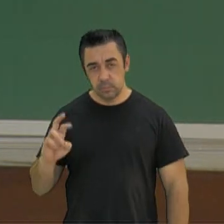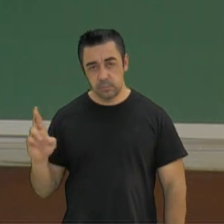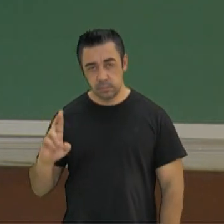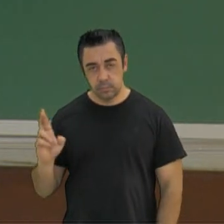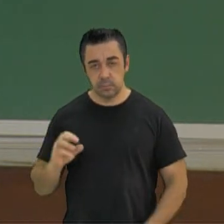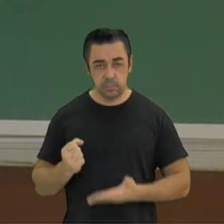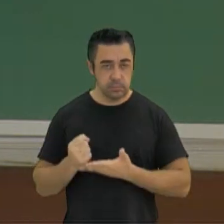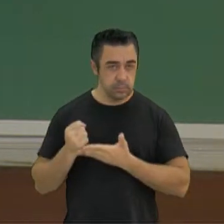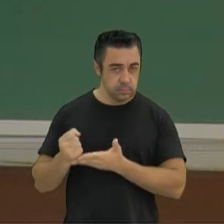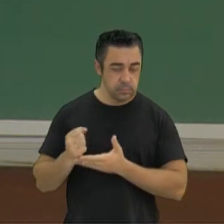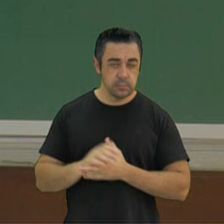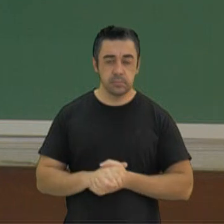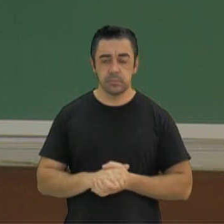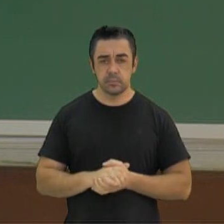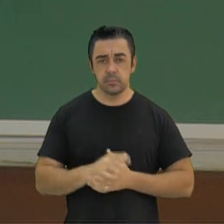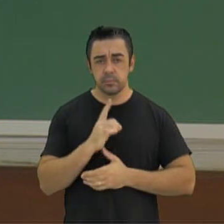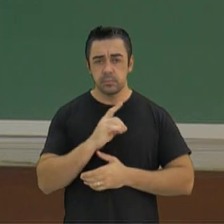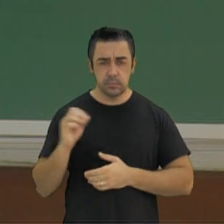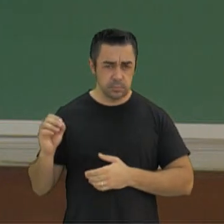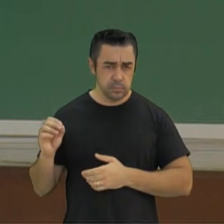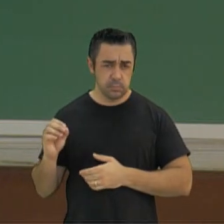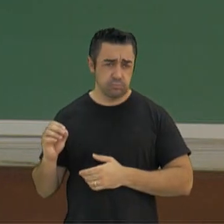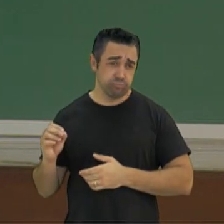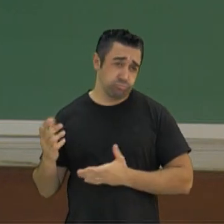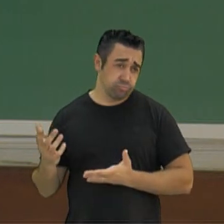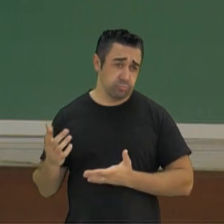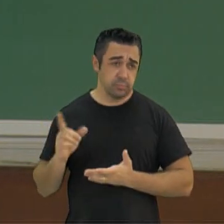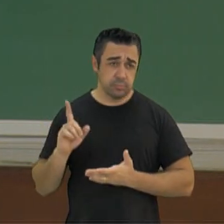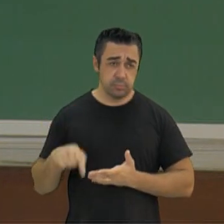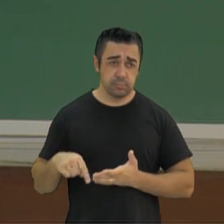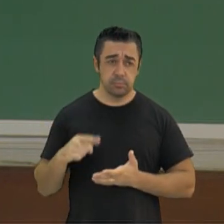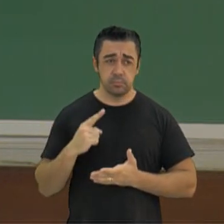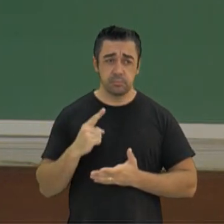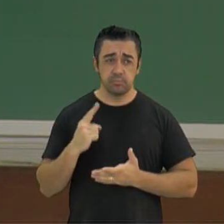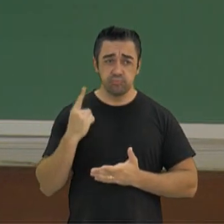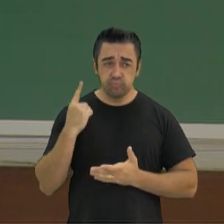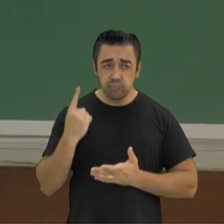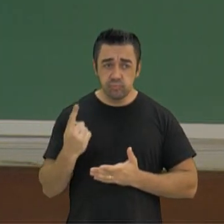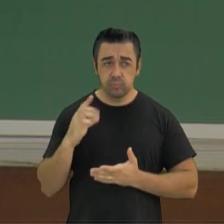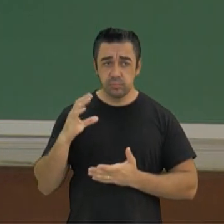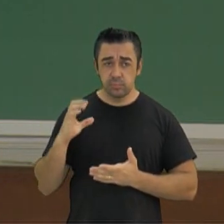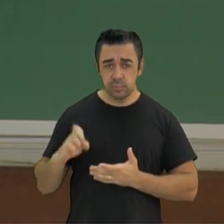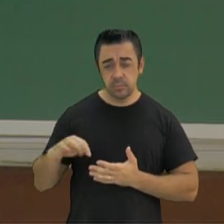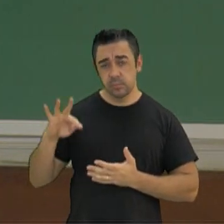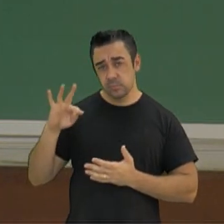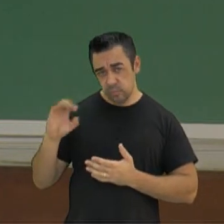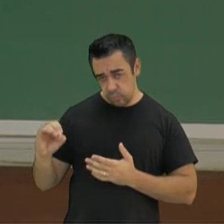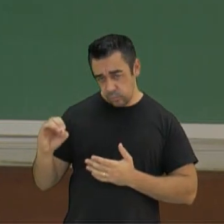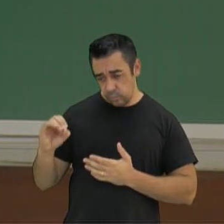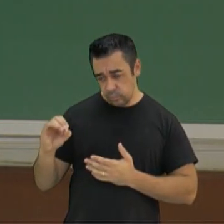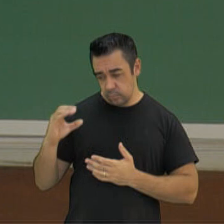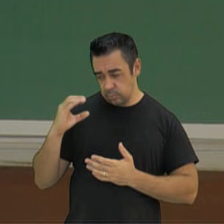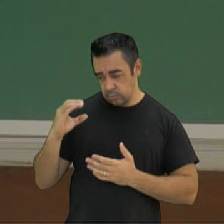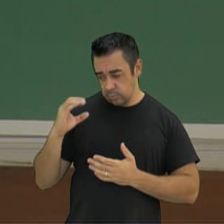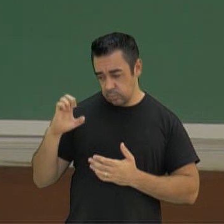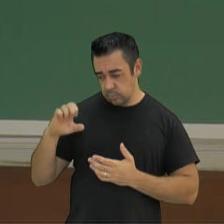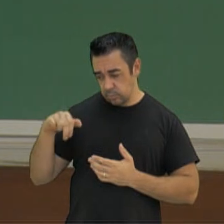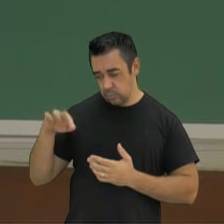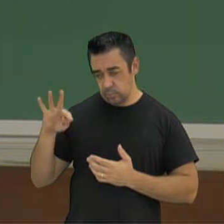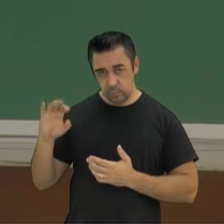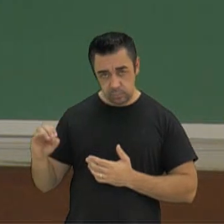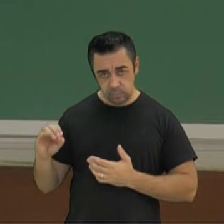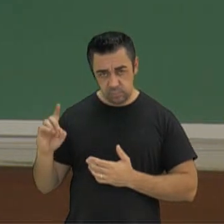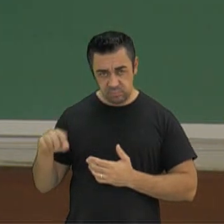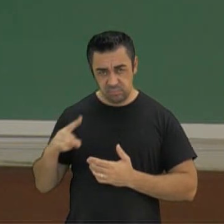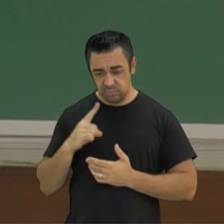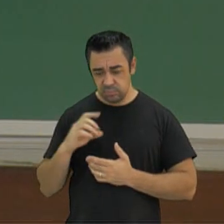frete. As 100 unidades nós chamamos de 1 cento de salgadinho. Popularmente, lá com as pessoas que vendem, elas vendem por cento, certo?